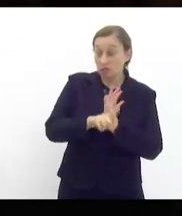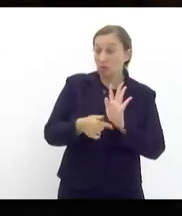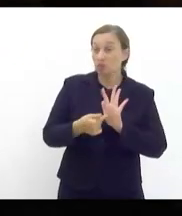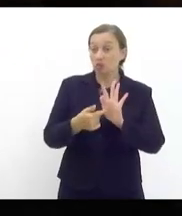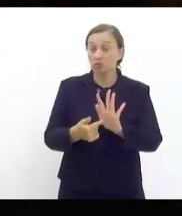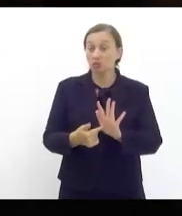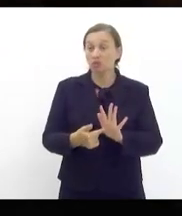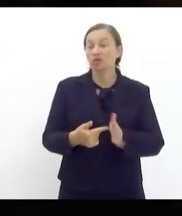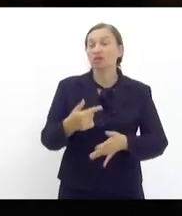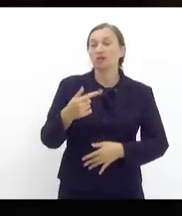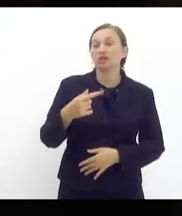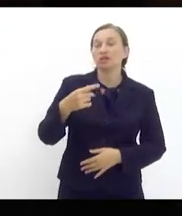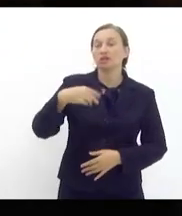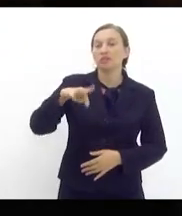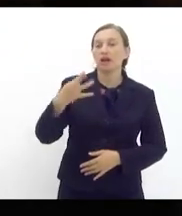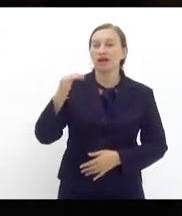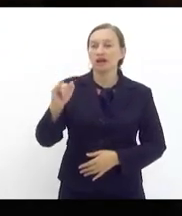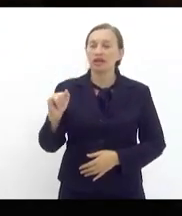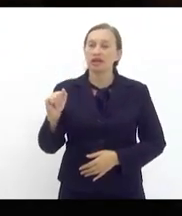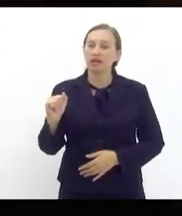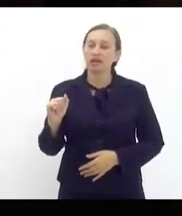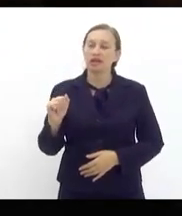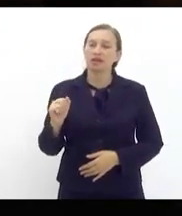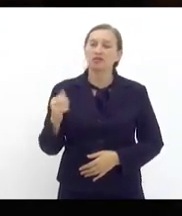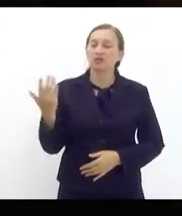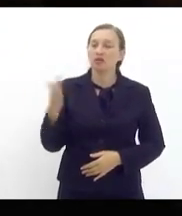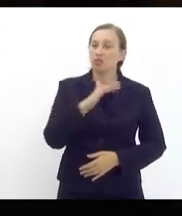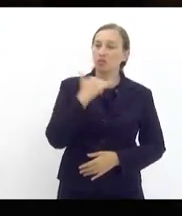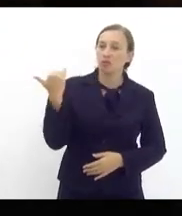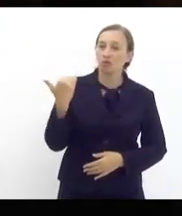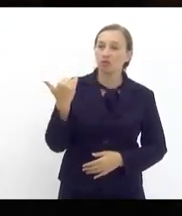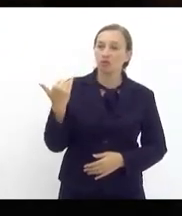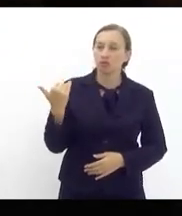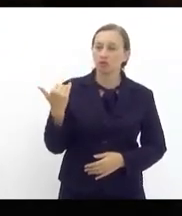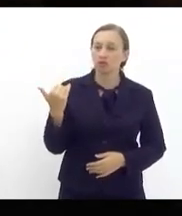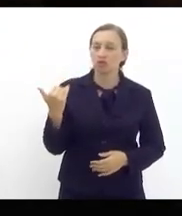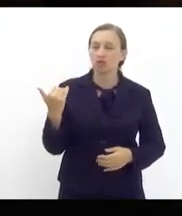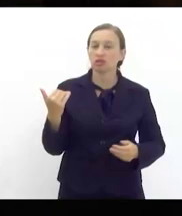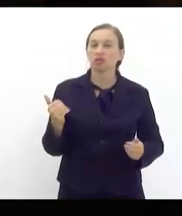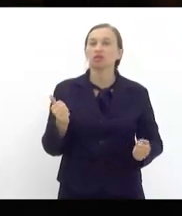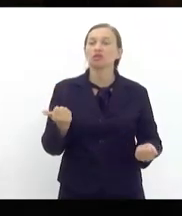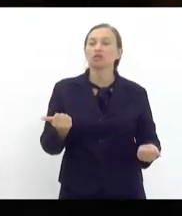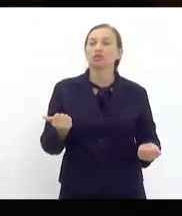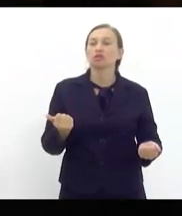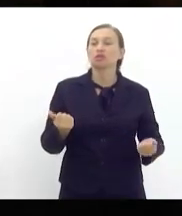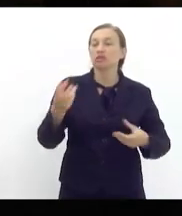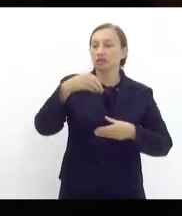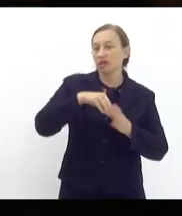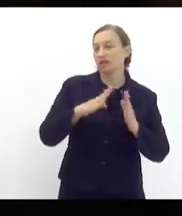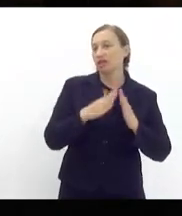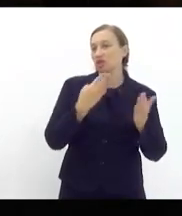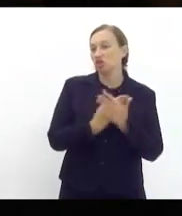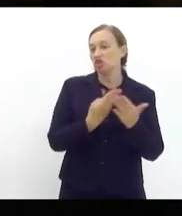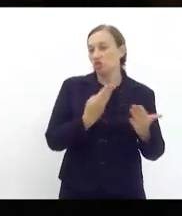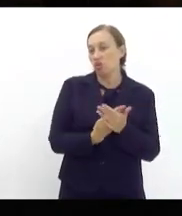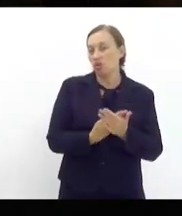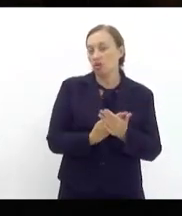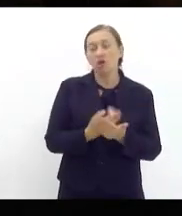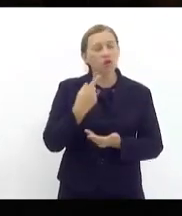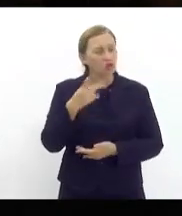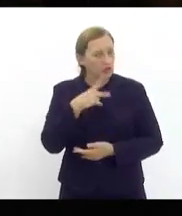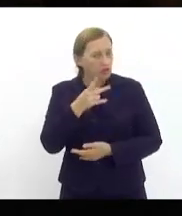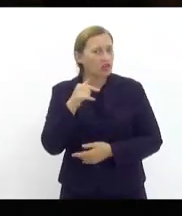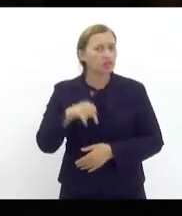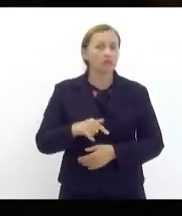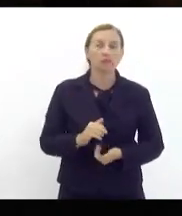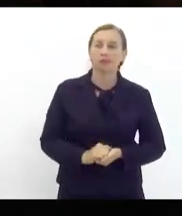Eduarda foi morta com quatro tiros na quadra de esporte num CIEP na favela de Acari é disso que a gente está falando